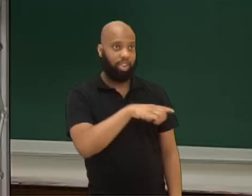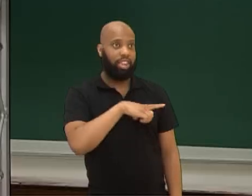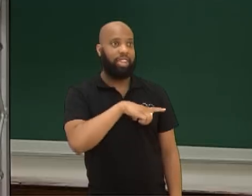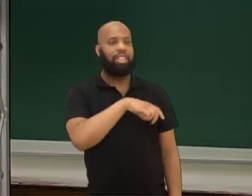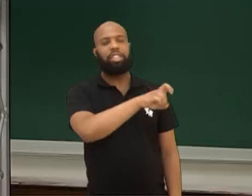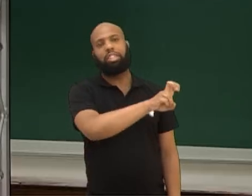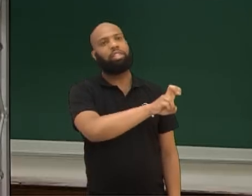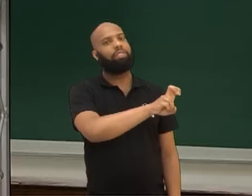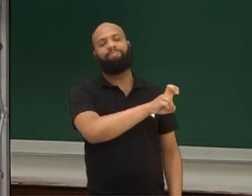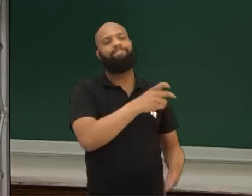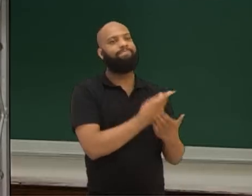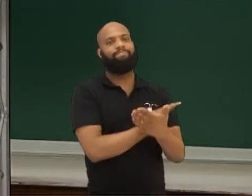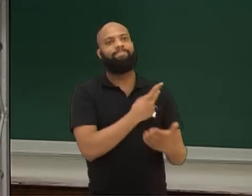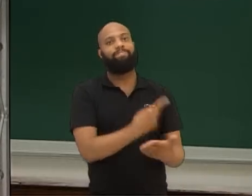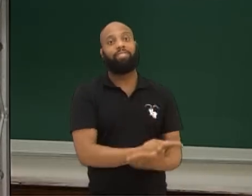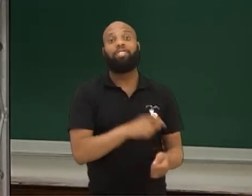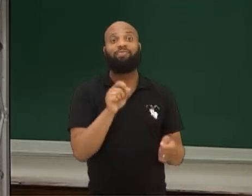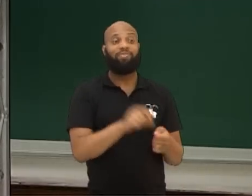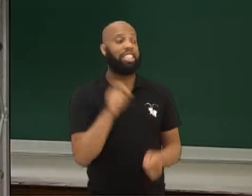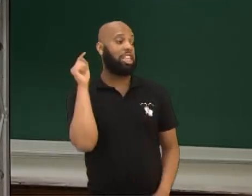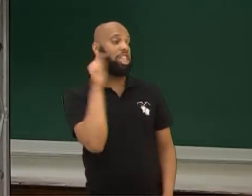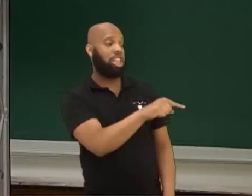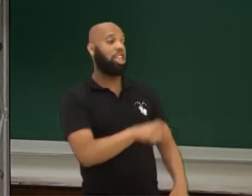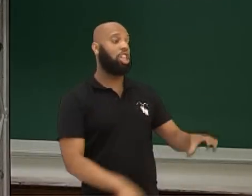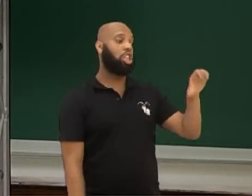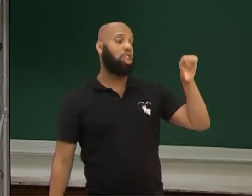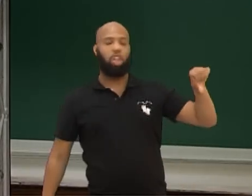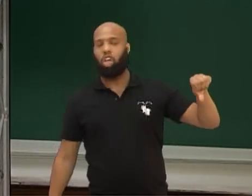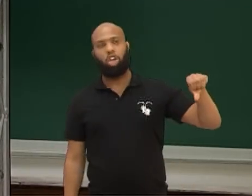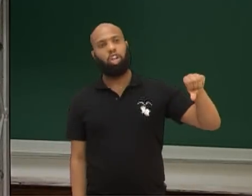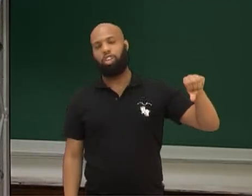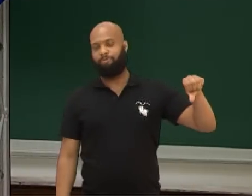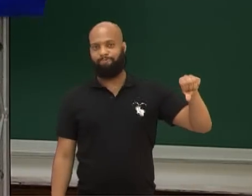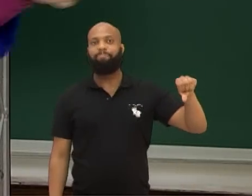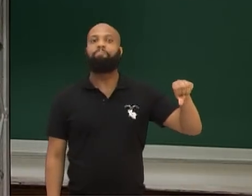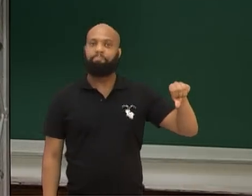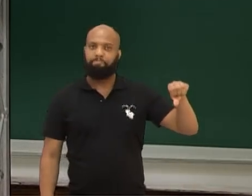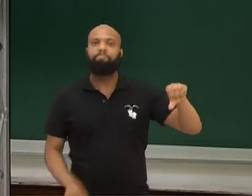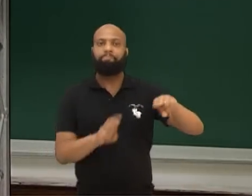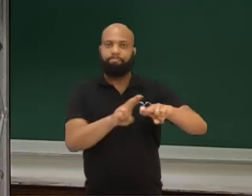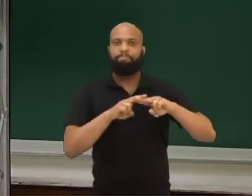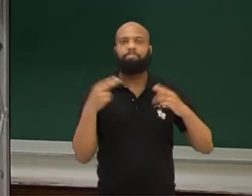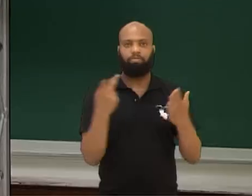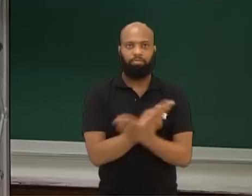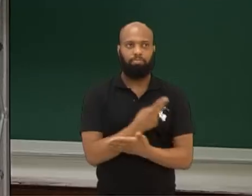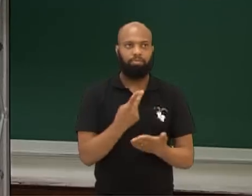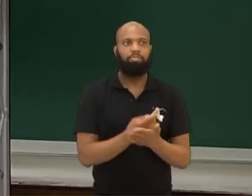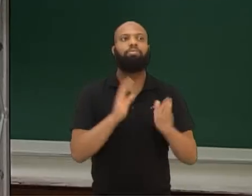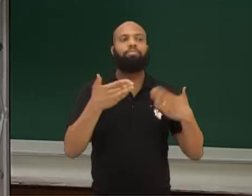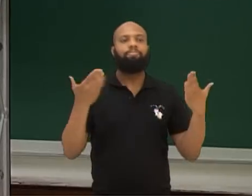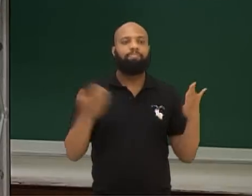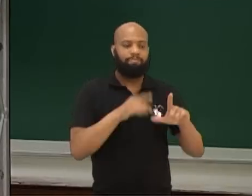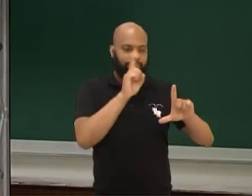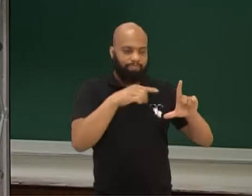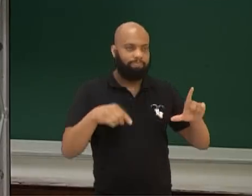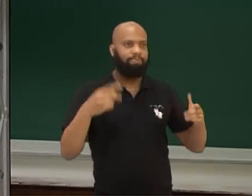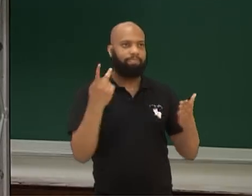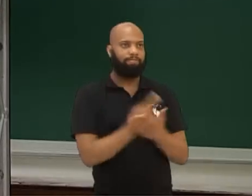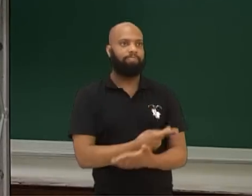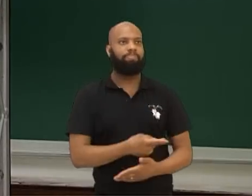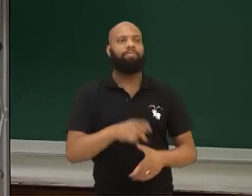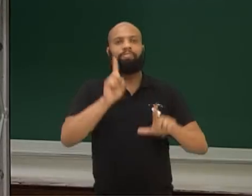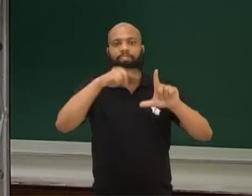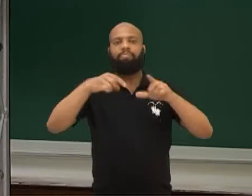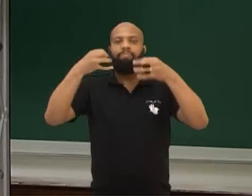5. E quantas cestas o Mário fez? Foi 9, professora. Isso, então esse gráfico está errado. Então o